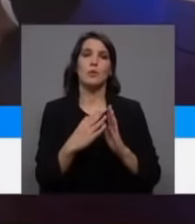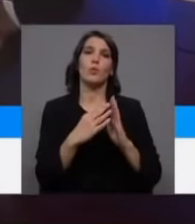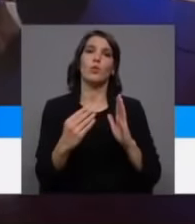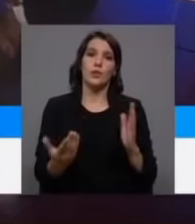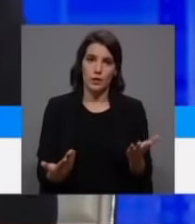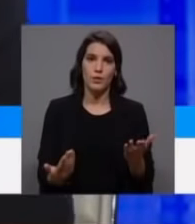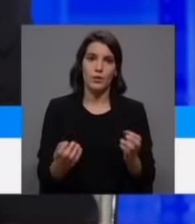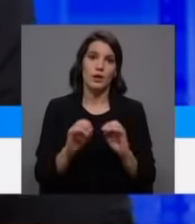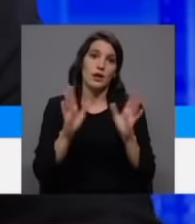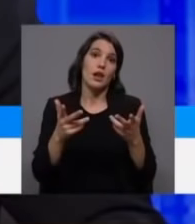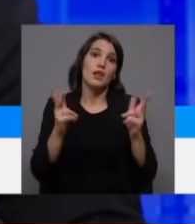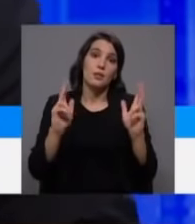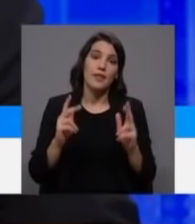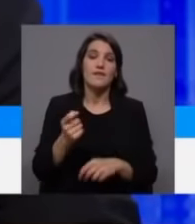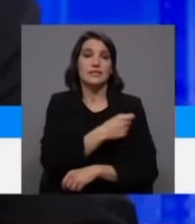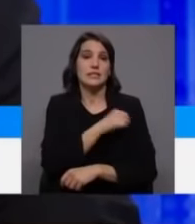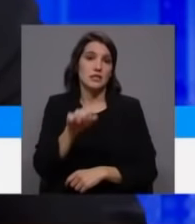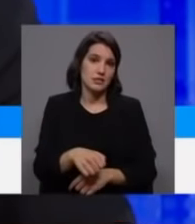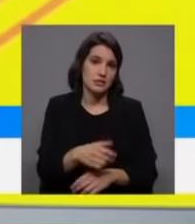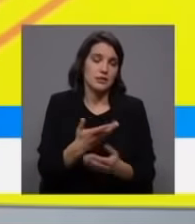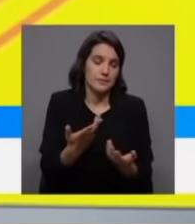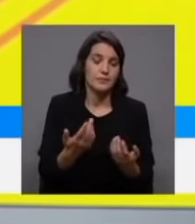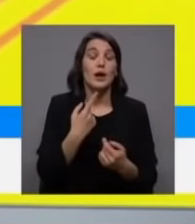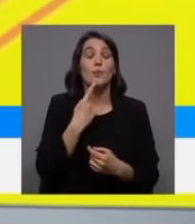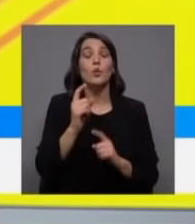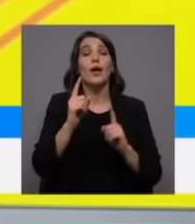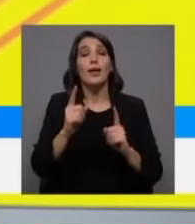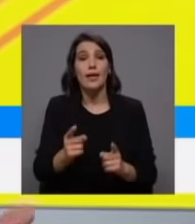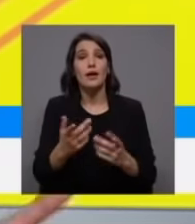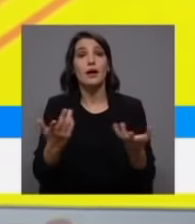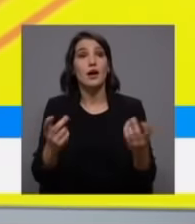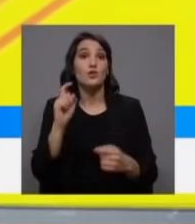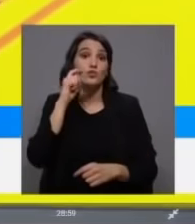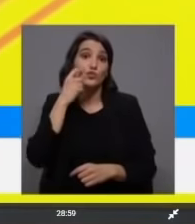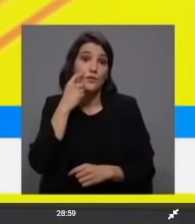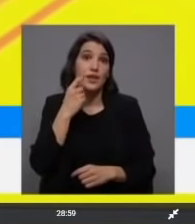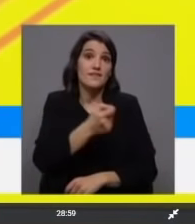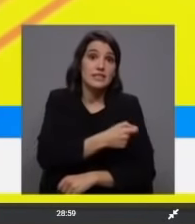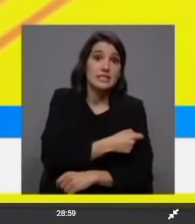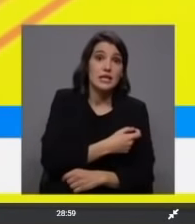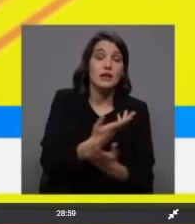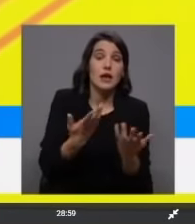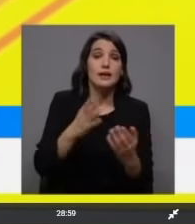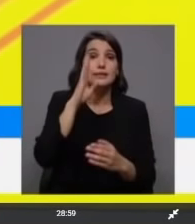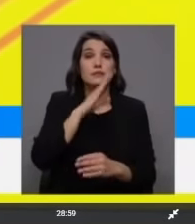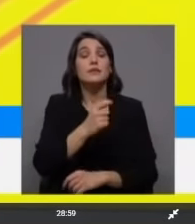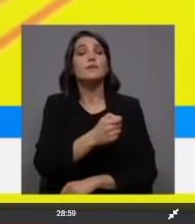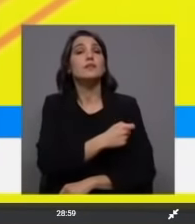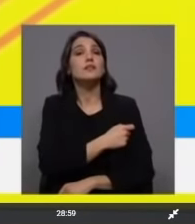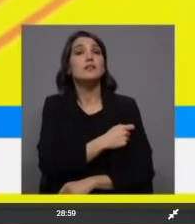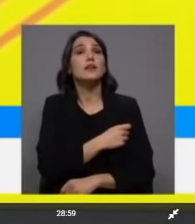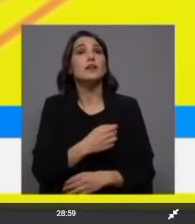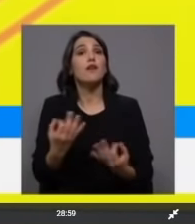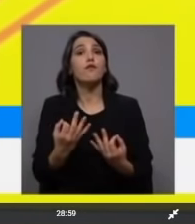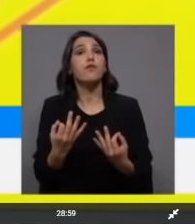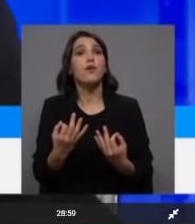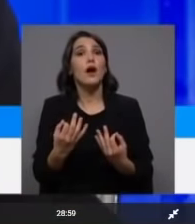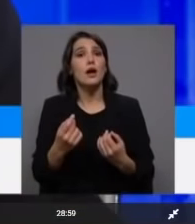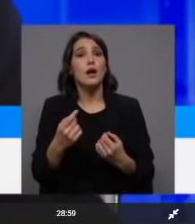a e obviamente a liberdade acionar ou não responde aí a pergunta é é sobre se desconfia da Visão depois de vaselina não é